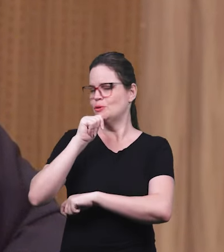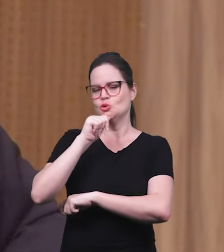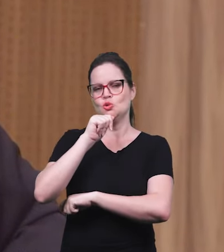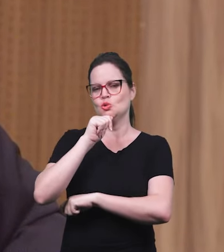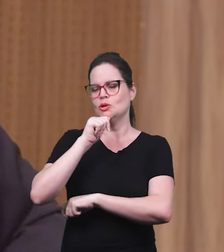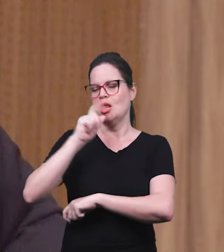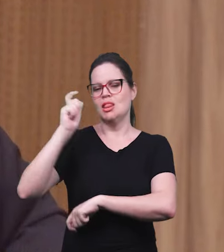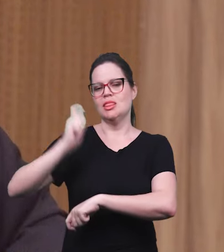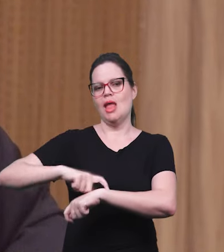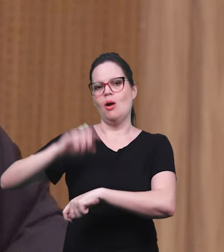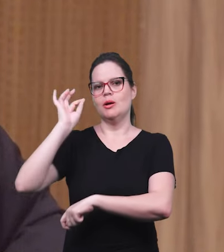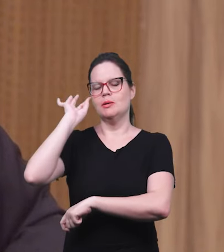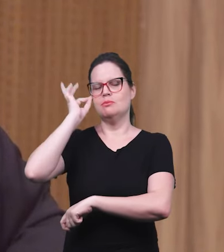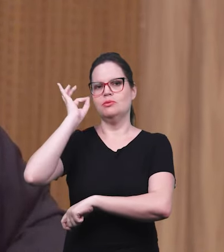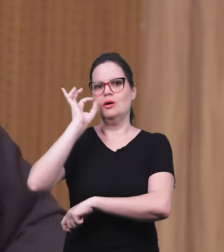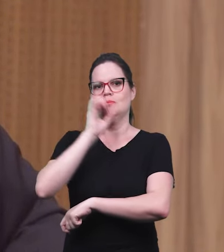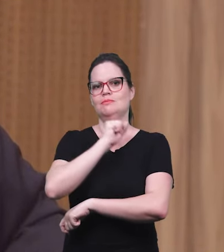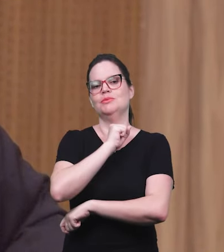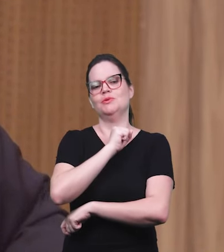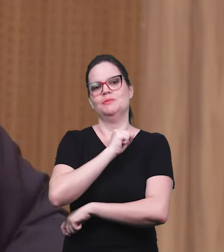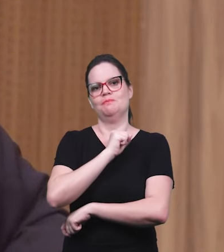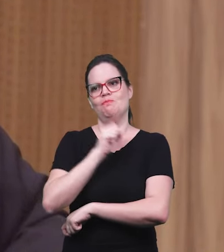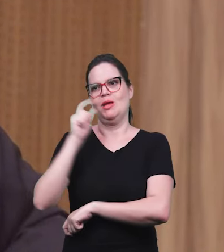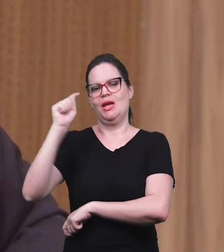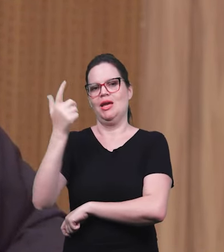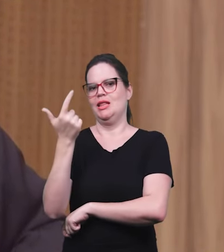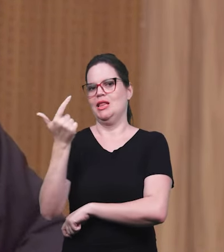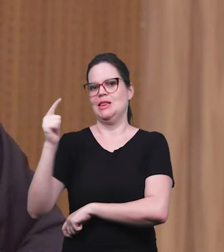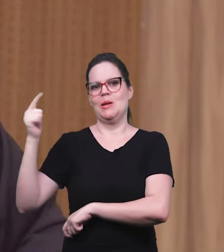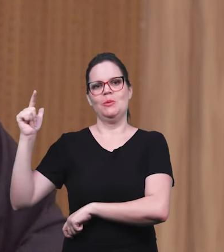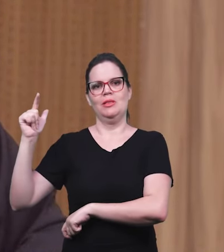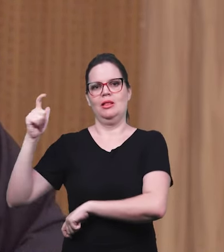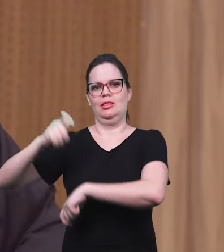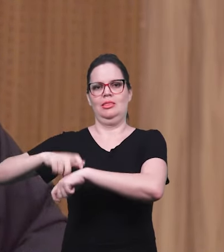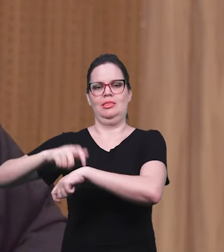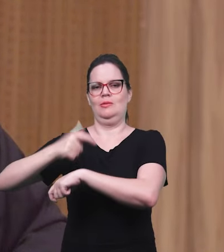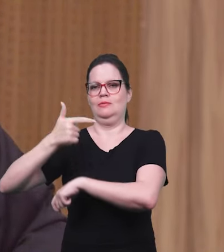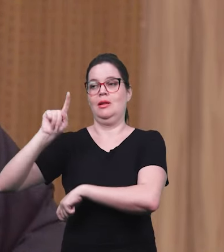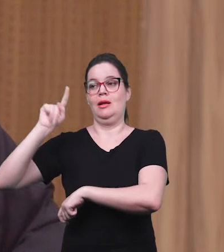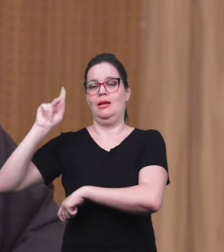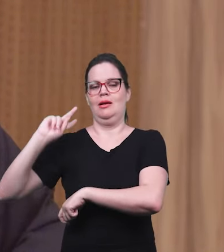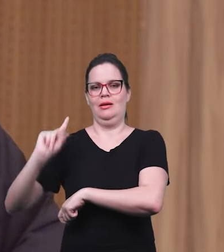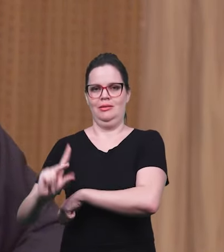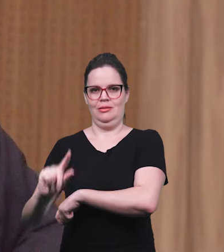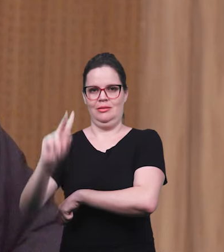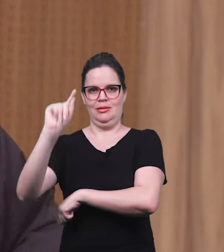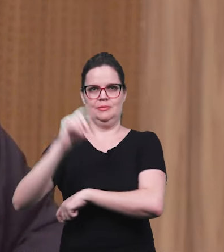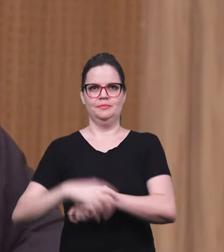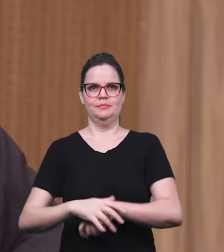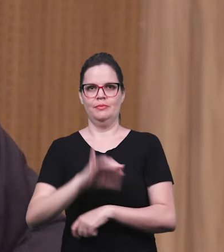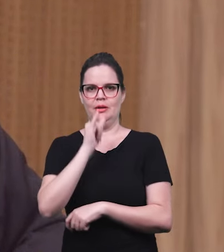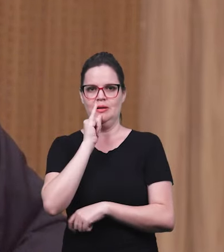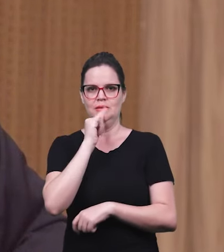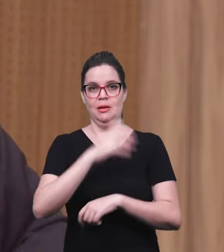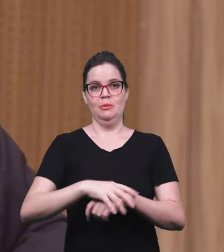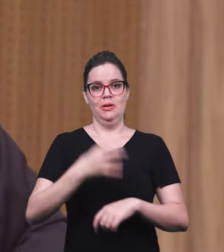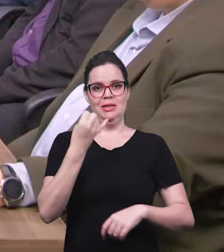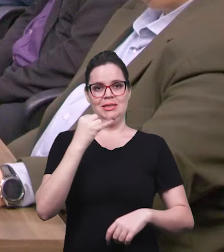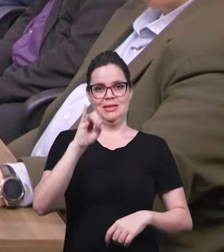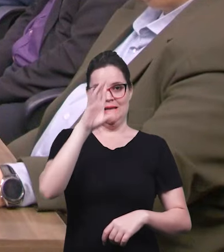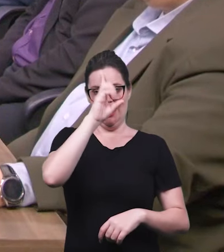Ela não sofre essa influência do tempo. Como eu disse agora no exemplo que eu citei, se Deus quiser